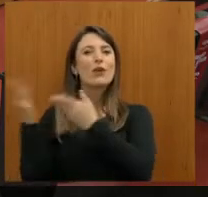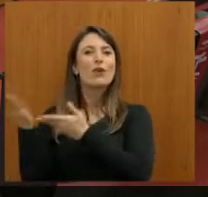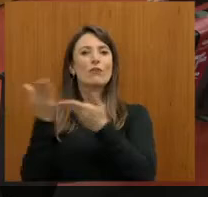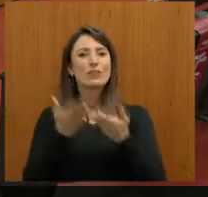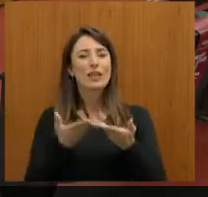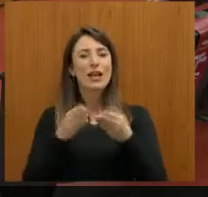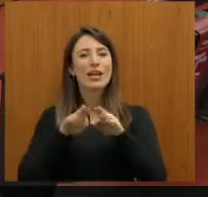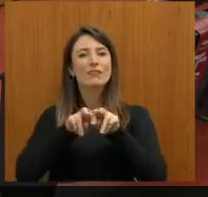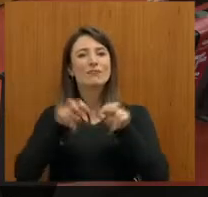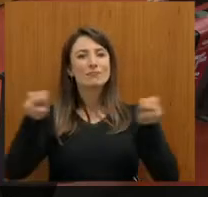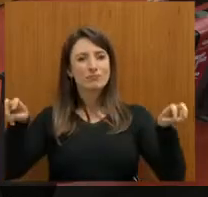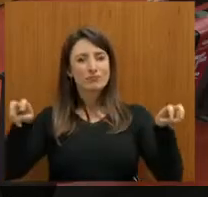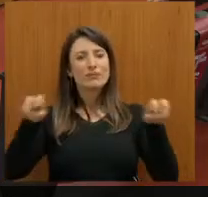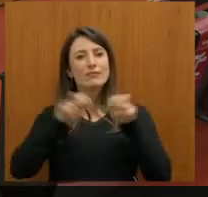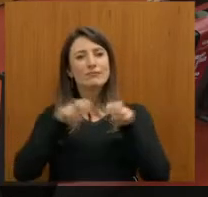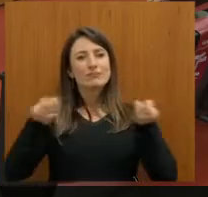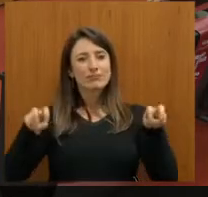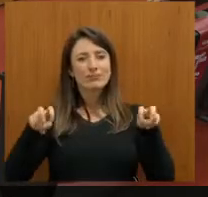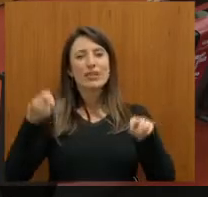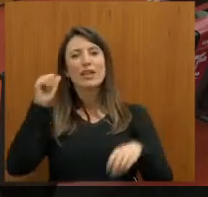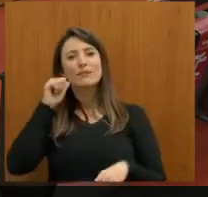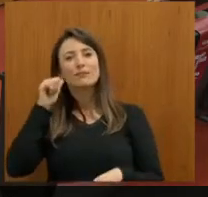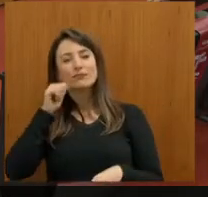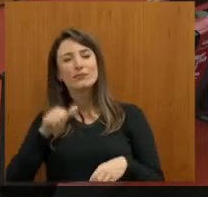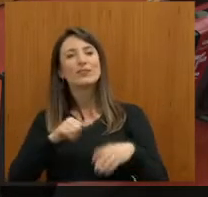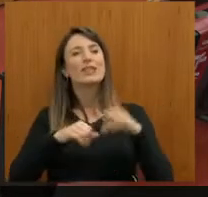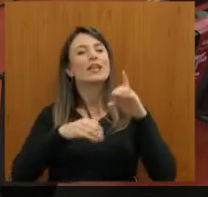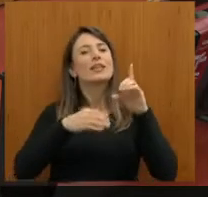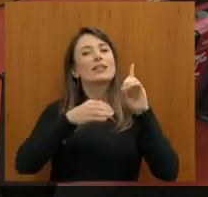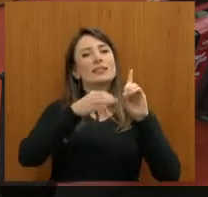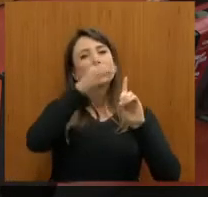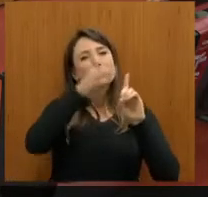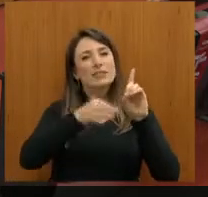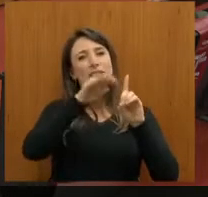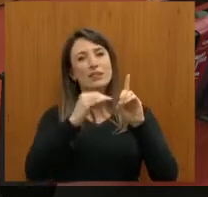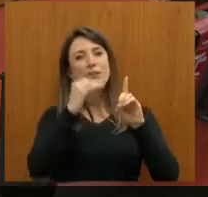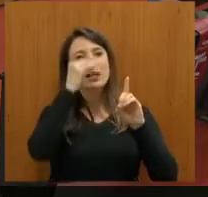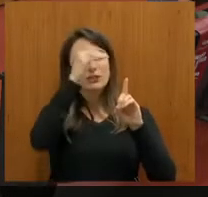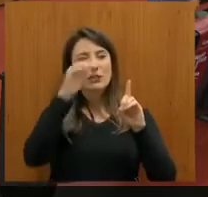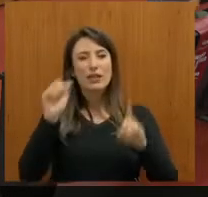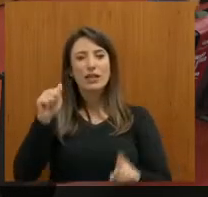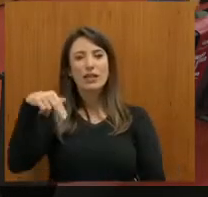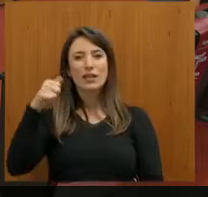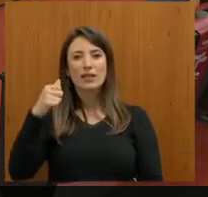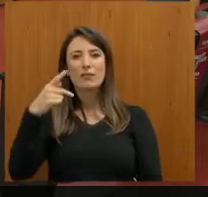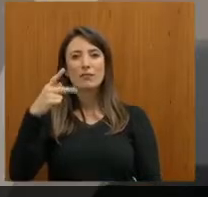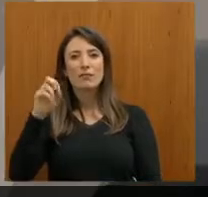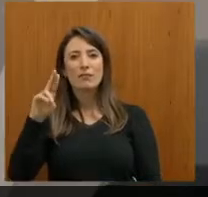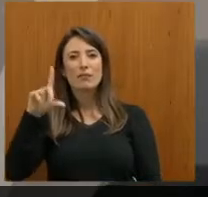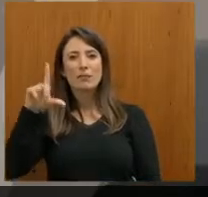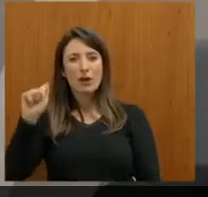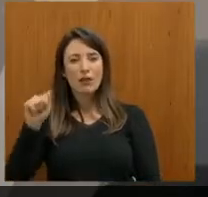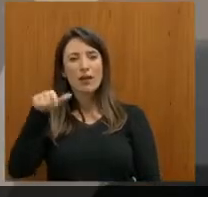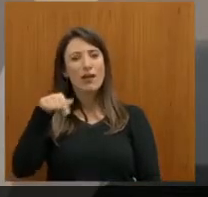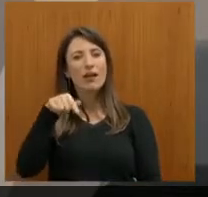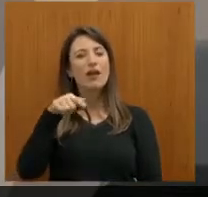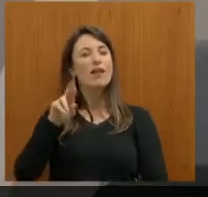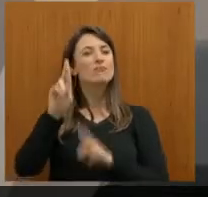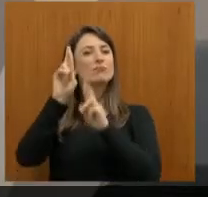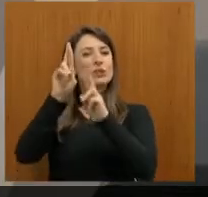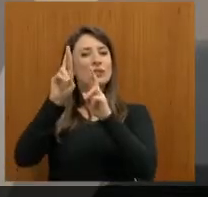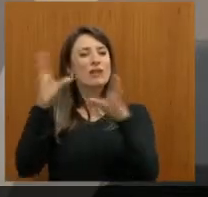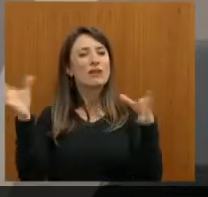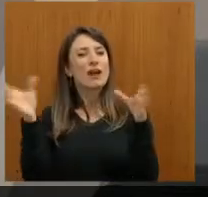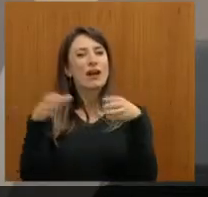a senhora desembargadora Ana Paula Caixeta superintendente da Coordenadoria da Mulher em situação